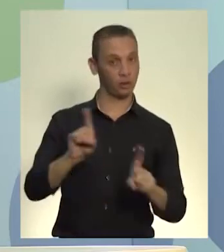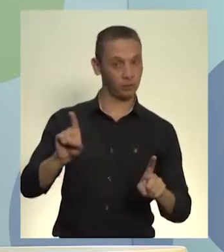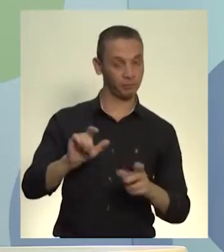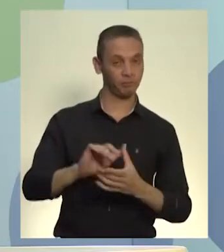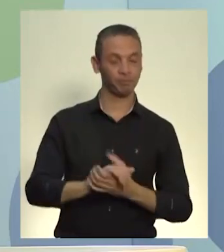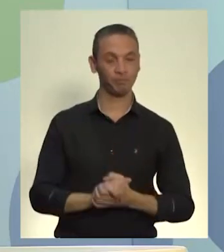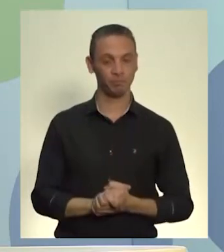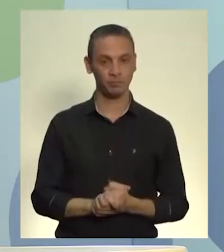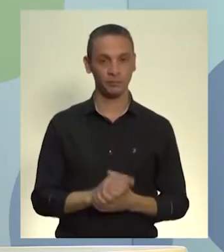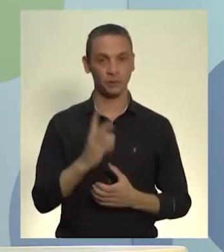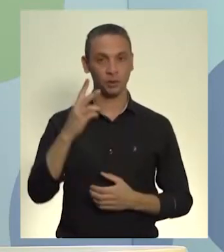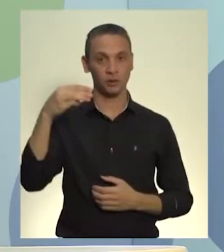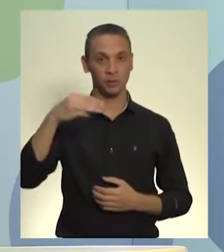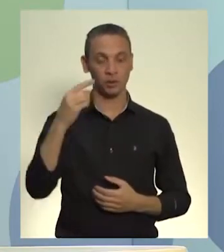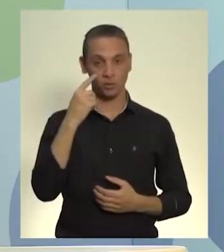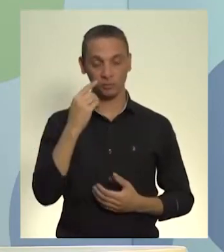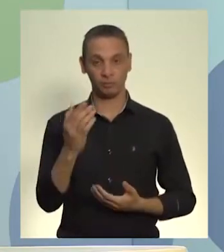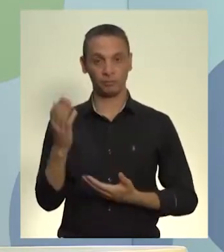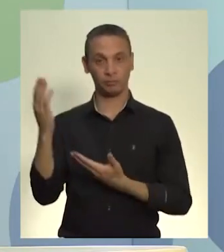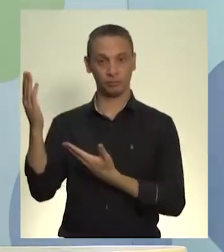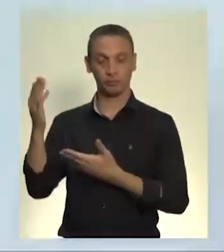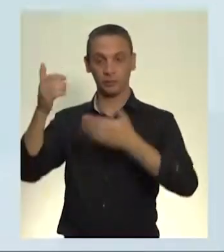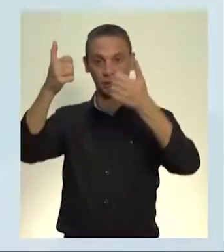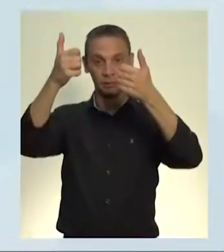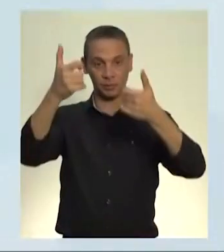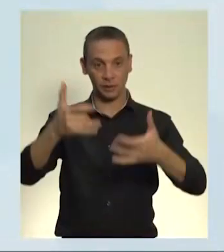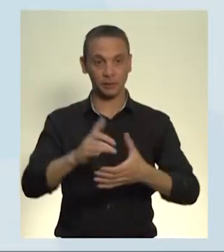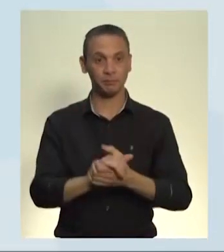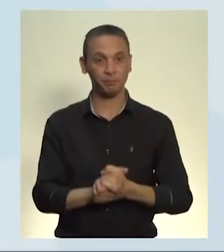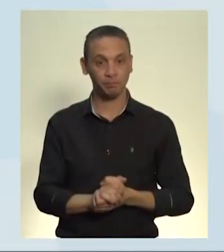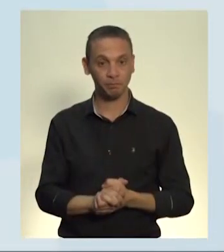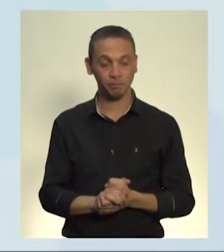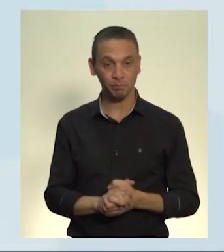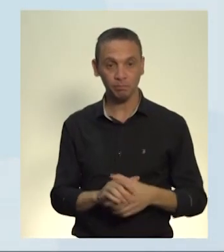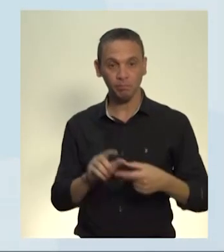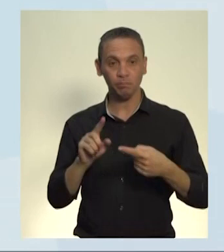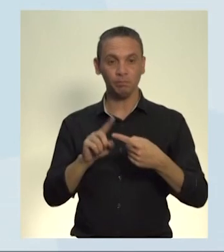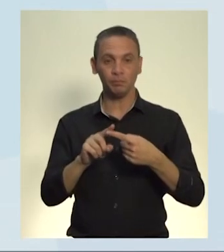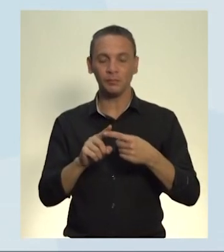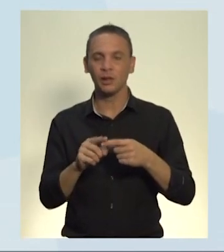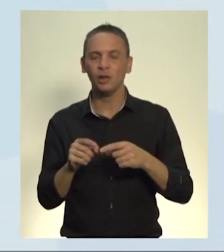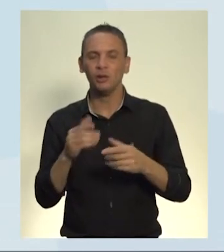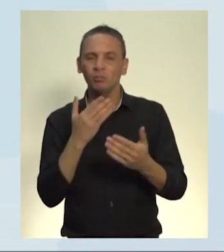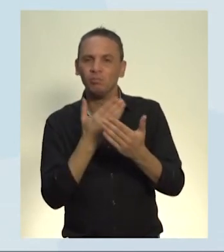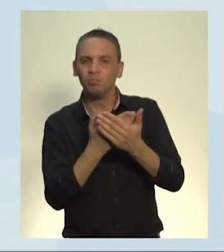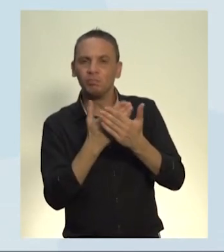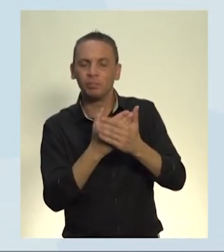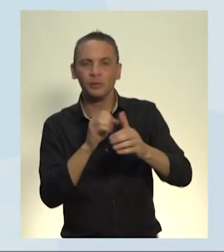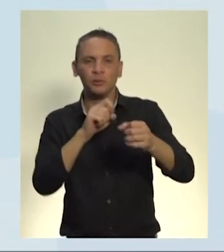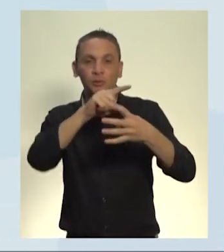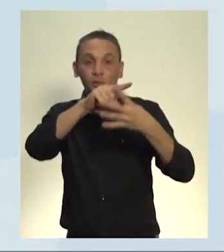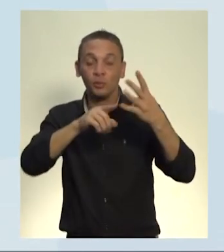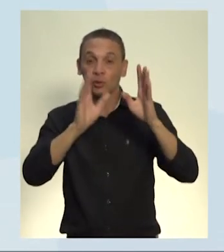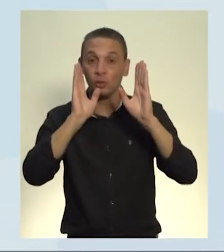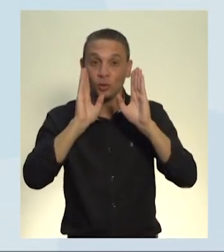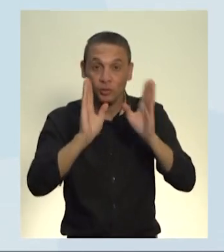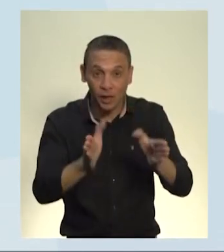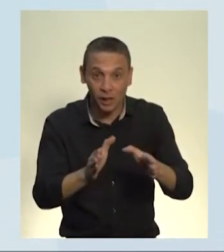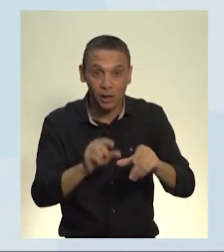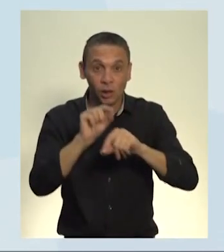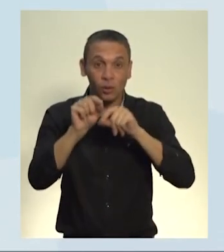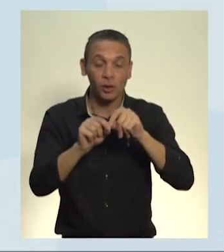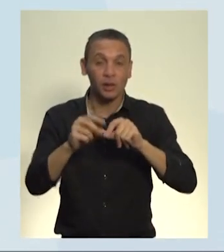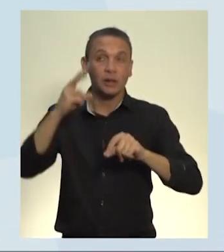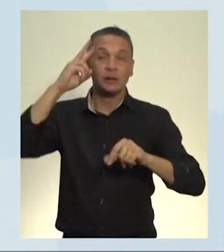certo? 2 minutinhos na tela, eu vou explicando. Vamos lá. A partir de tudo que foi estudado neste primeiro bimestre, vocês